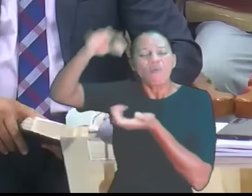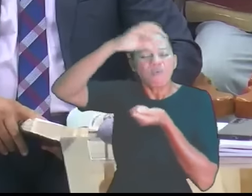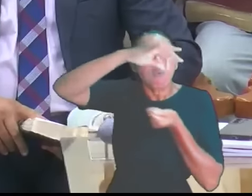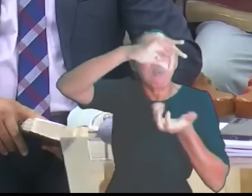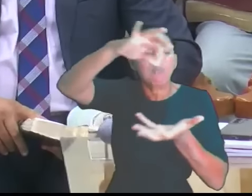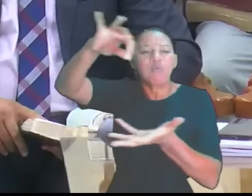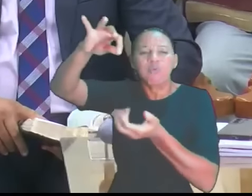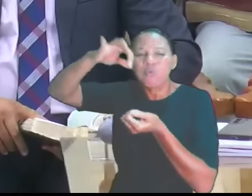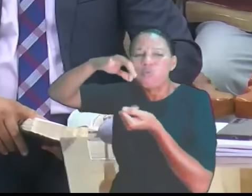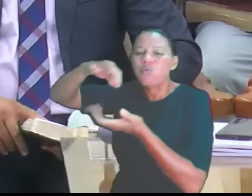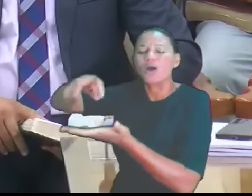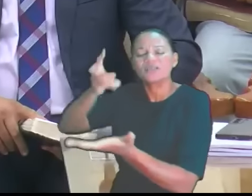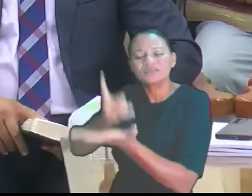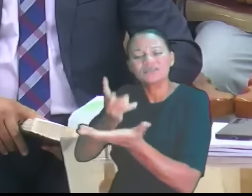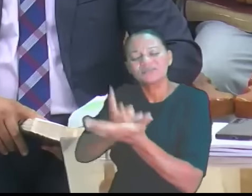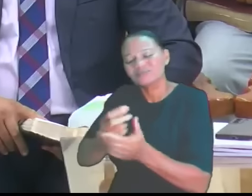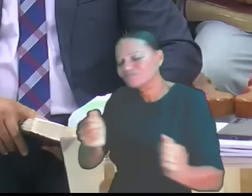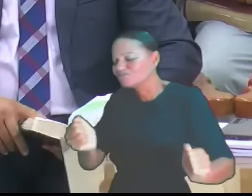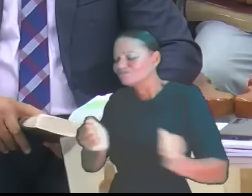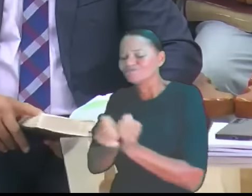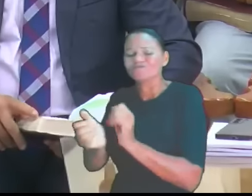saia sem o vento de Deus.